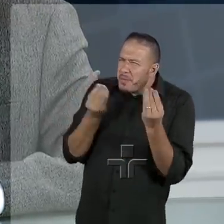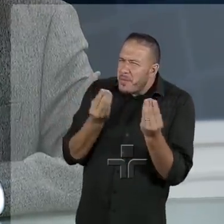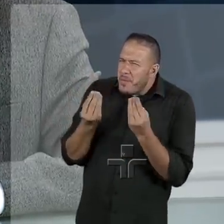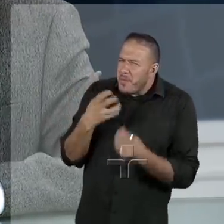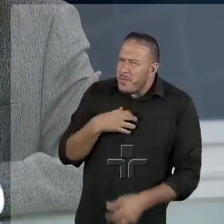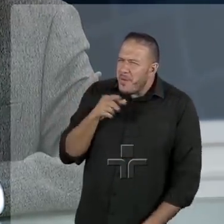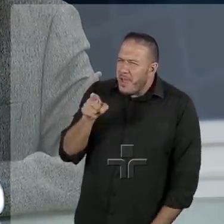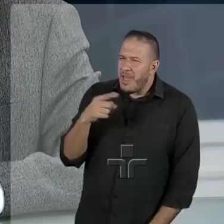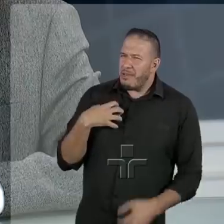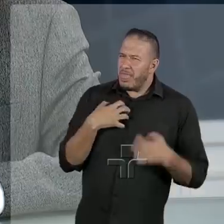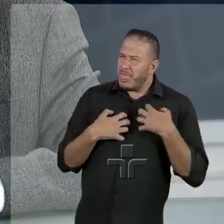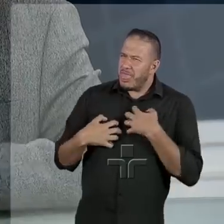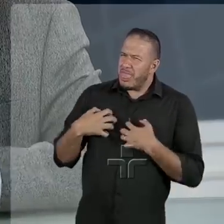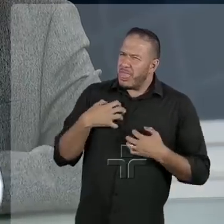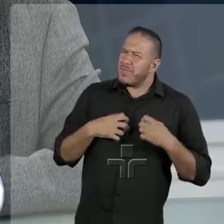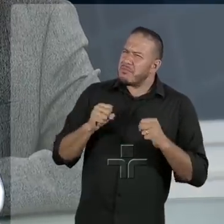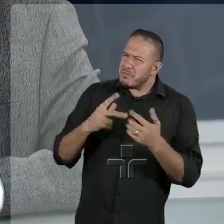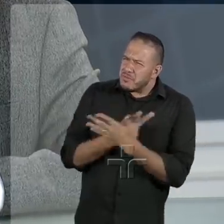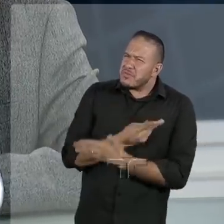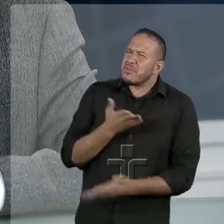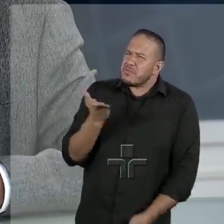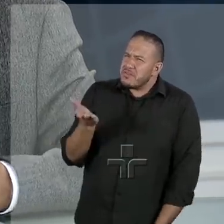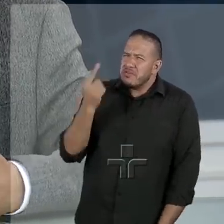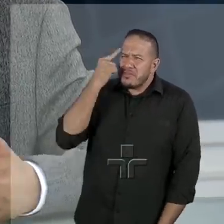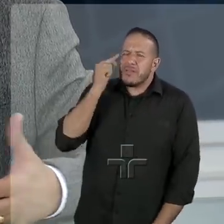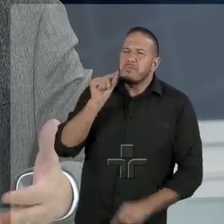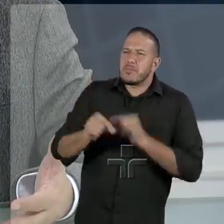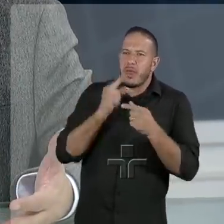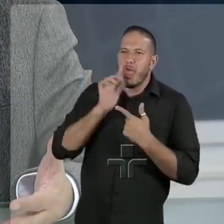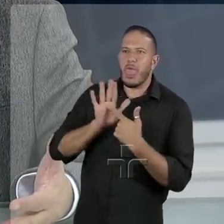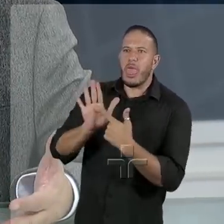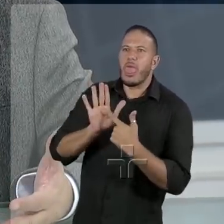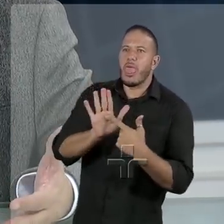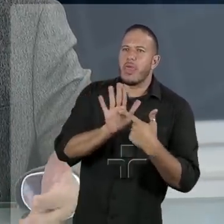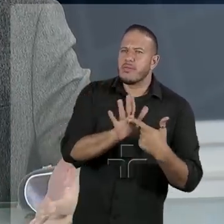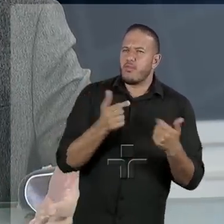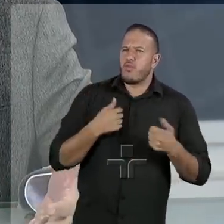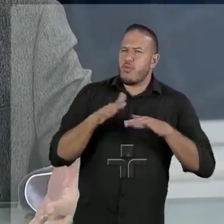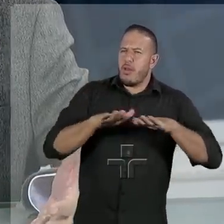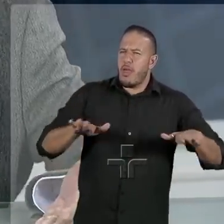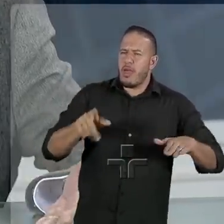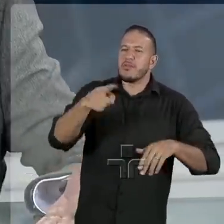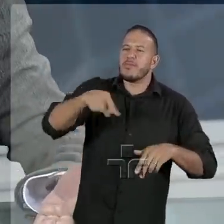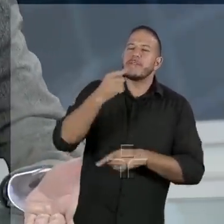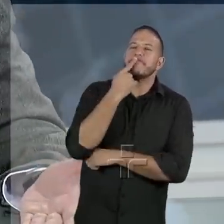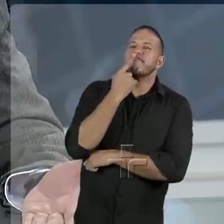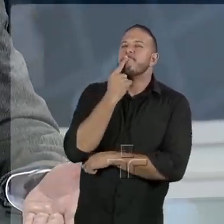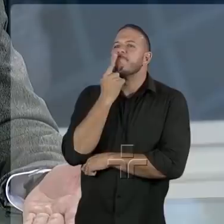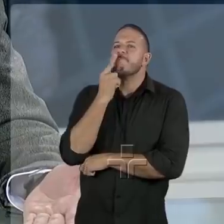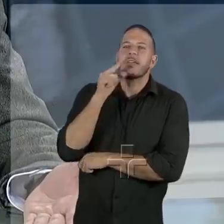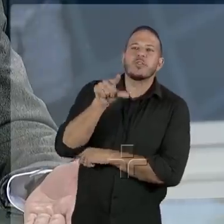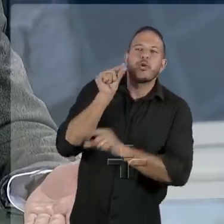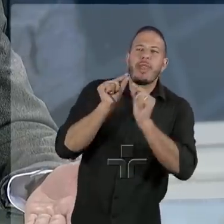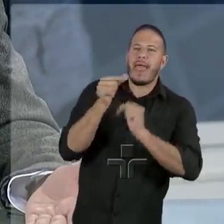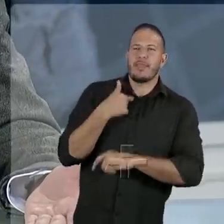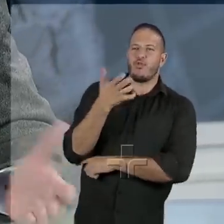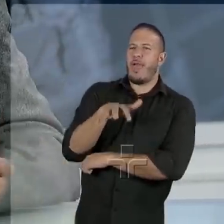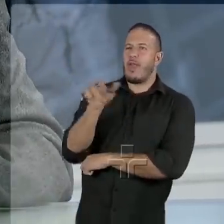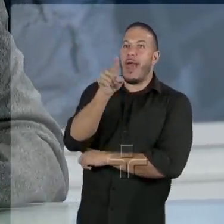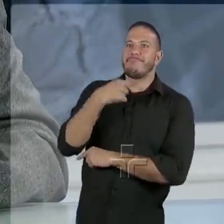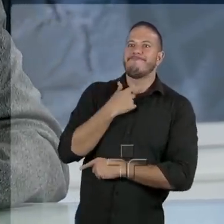do mal-estar que isso leva à ideia de que você está expondo crianças para as pessoas escolherem quem elas querem ou